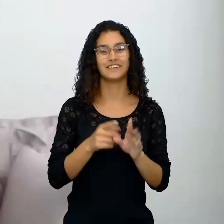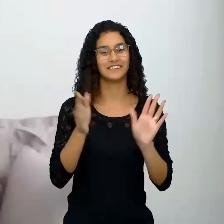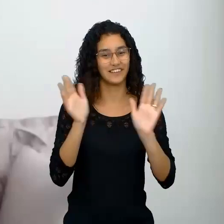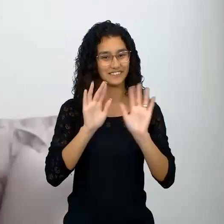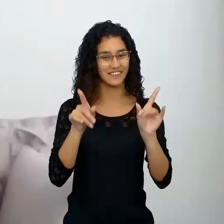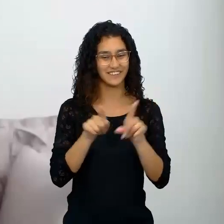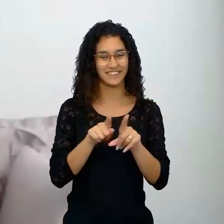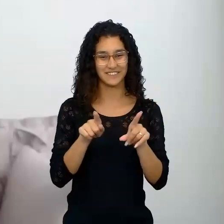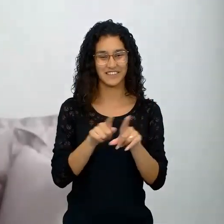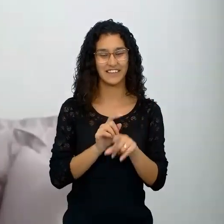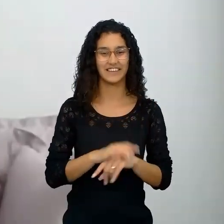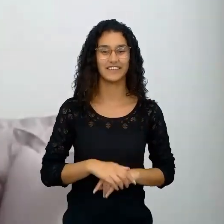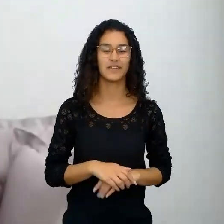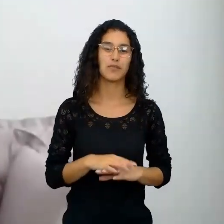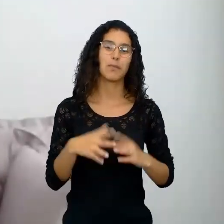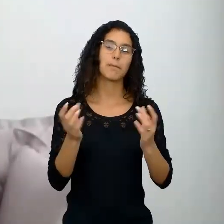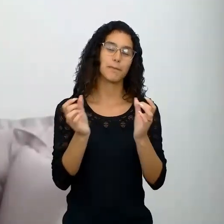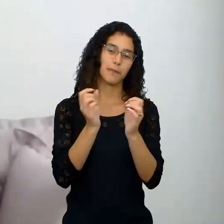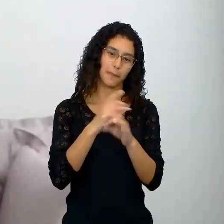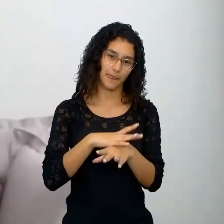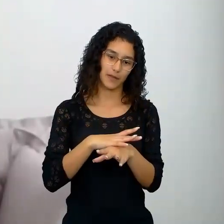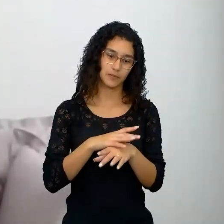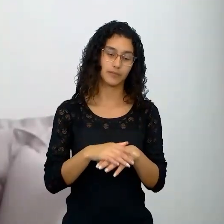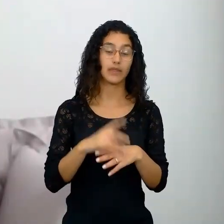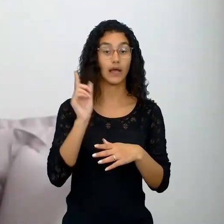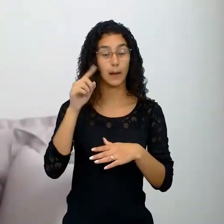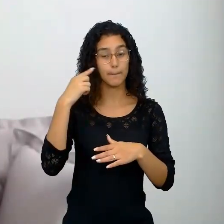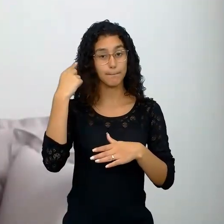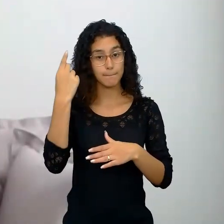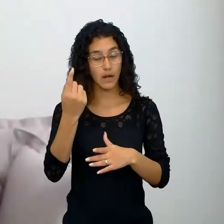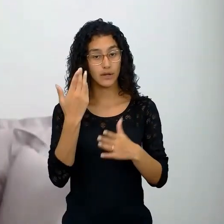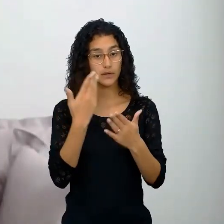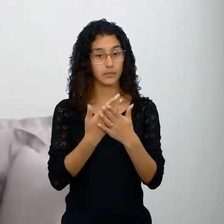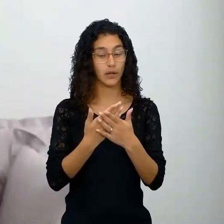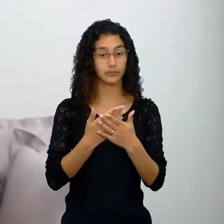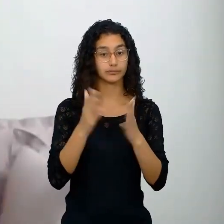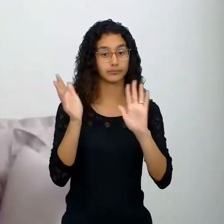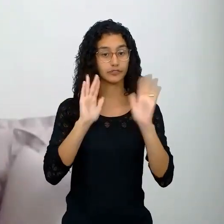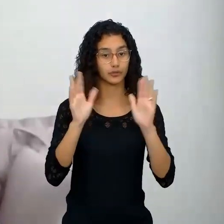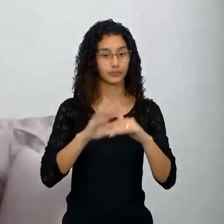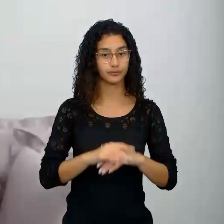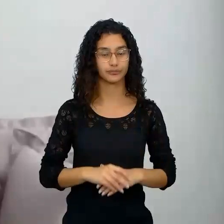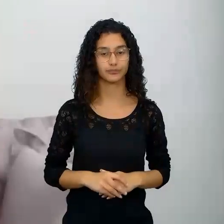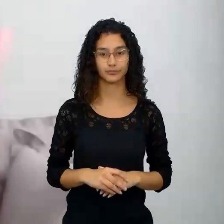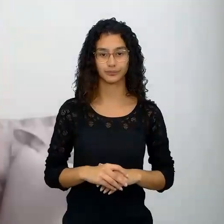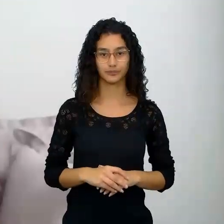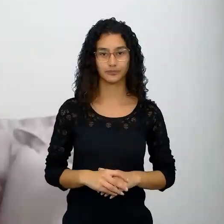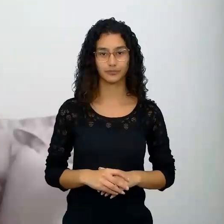tchau para elas. E é isso, gente. Até a próxima. Fiquem bem, tá bom? Tchau, tchau.